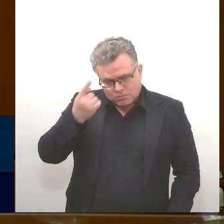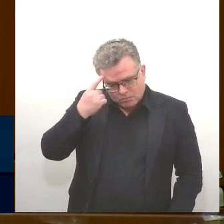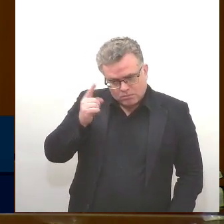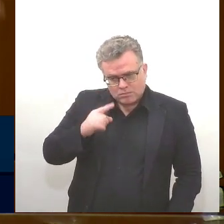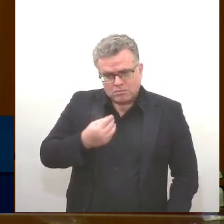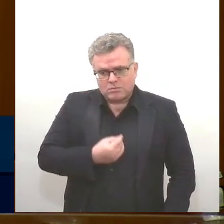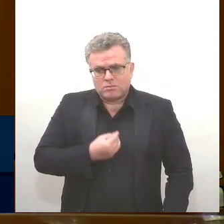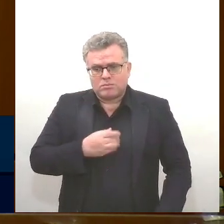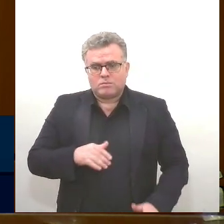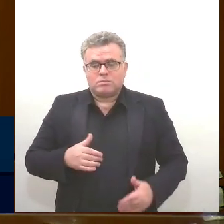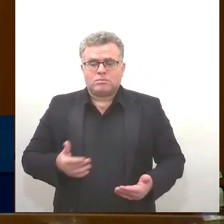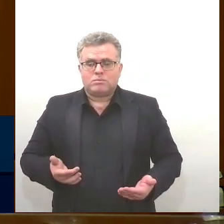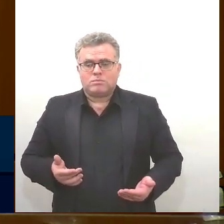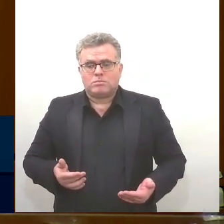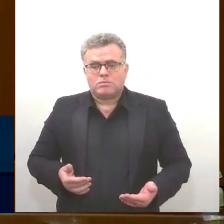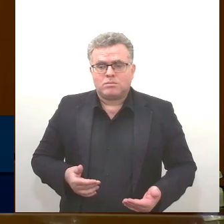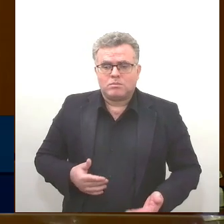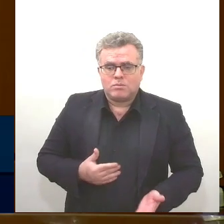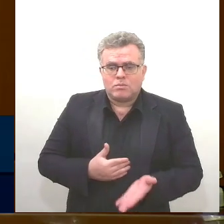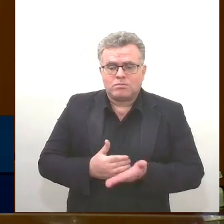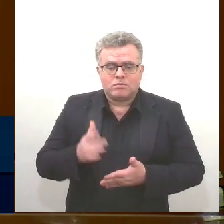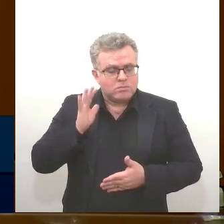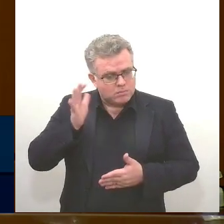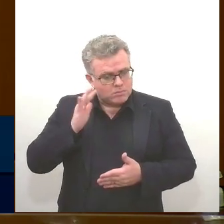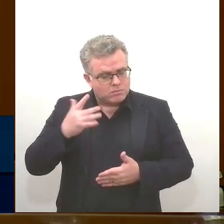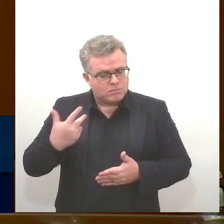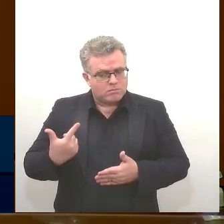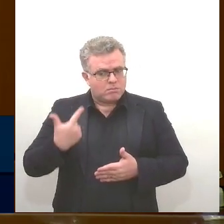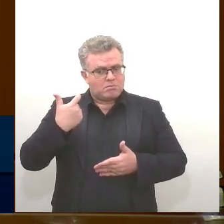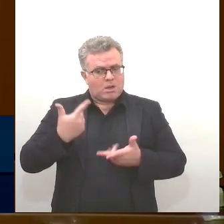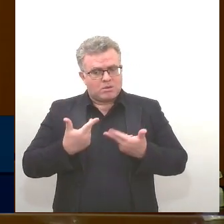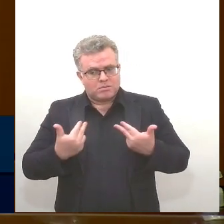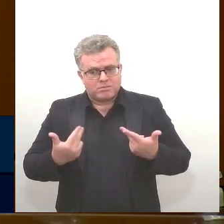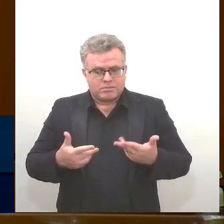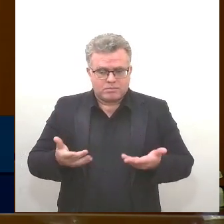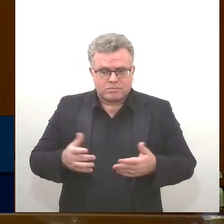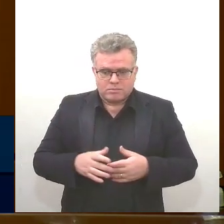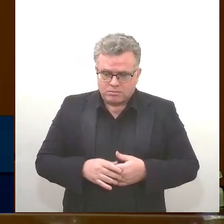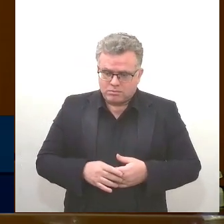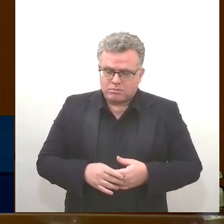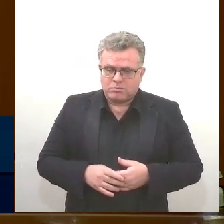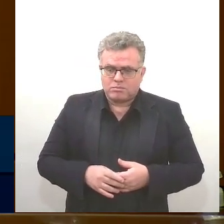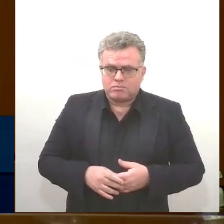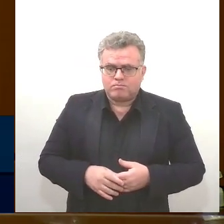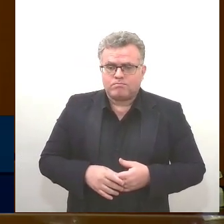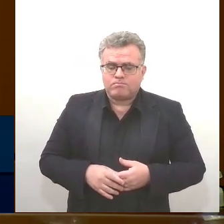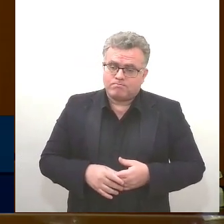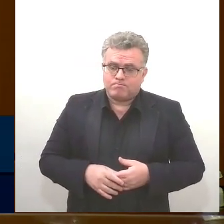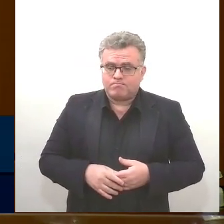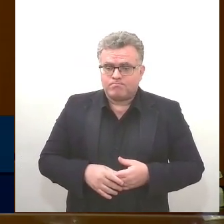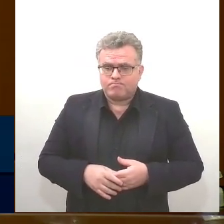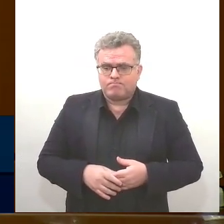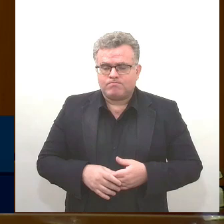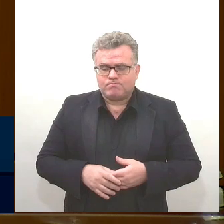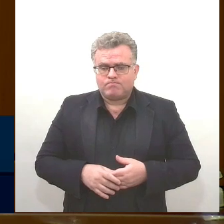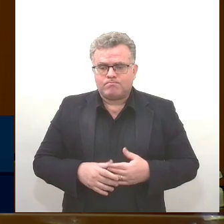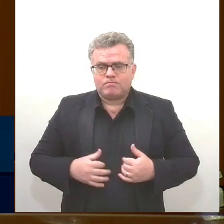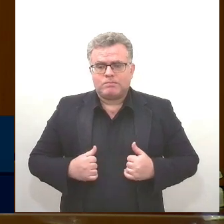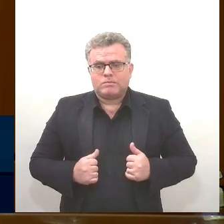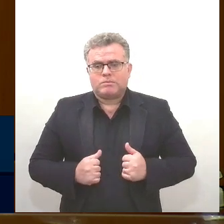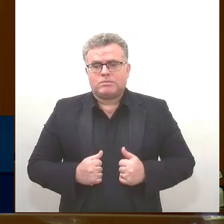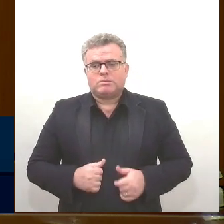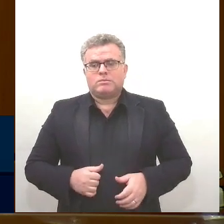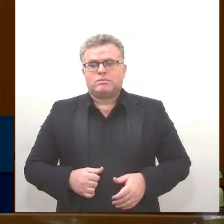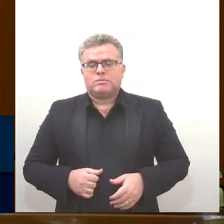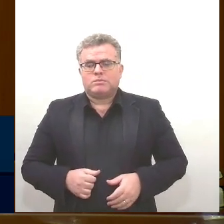besteira né lind começa a pensar besteira e você vê né uma pessoa que